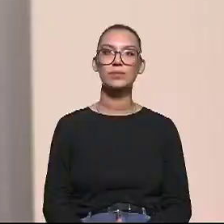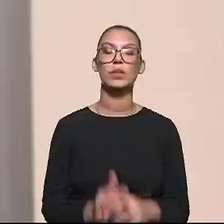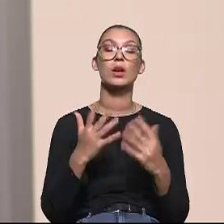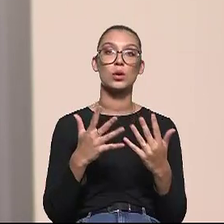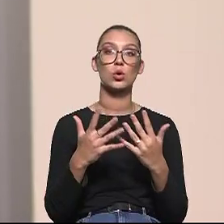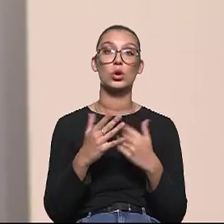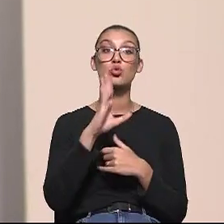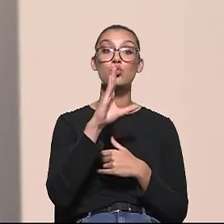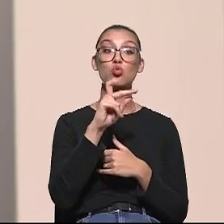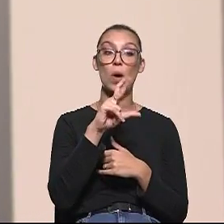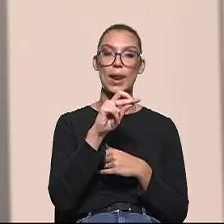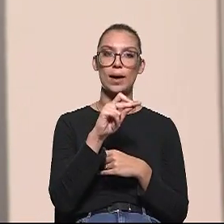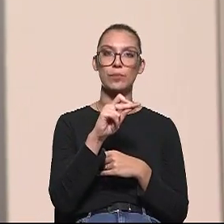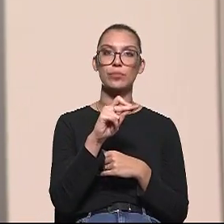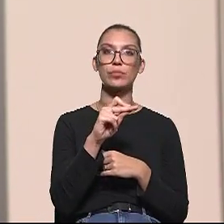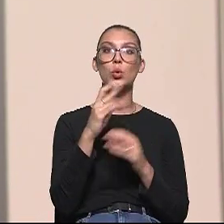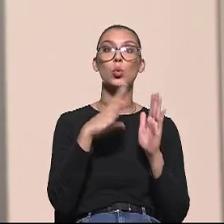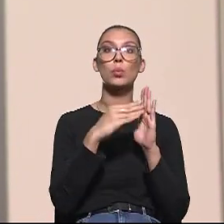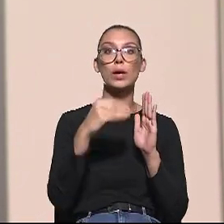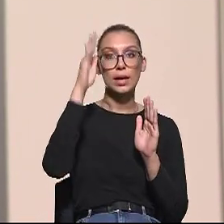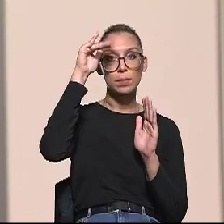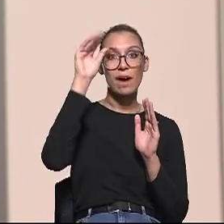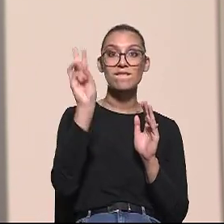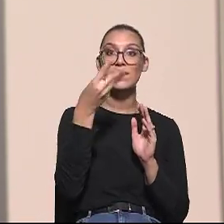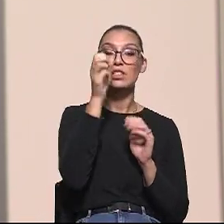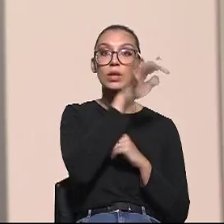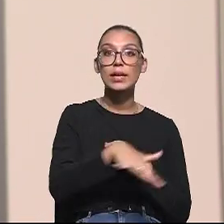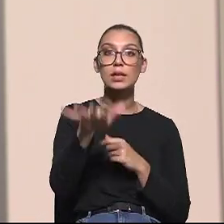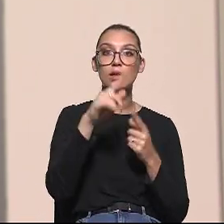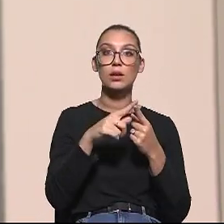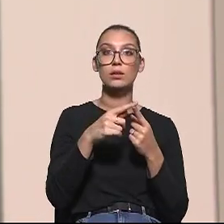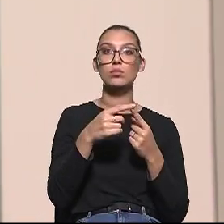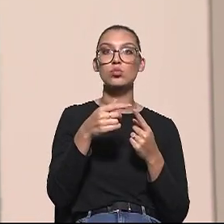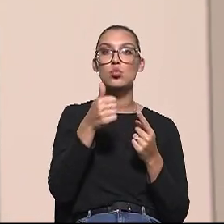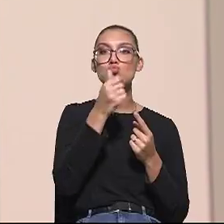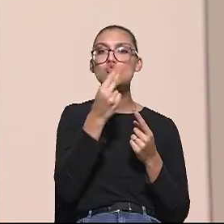Agora, Joaninha... Imita 3 animais da quinta. Mo.